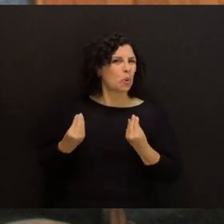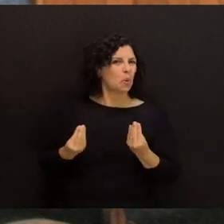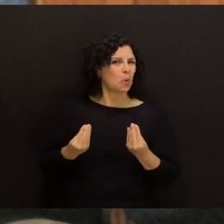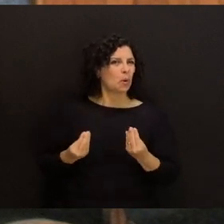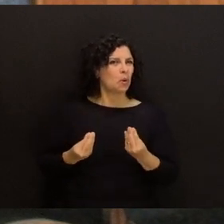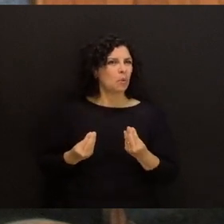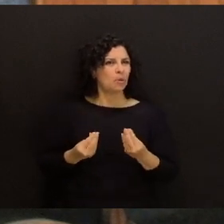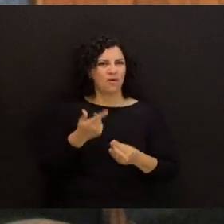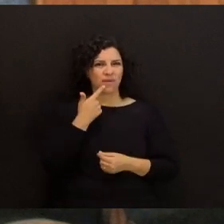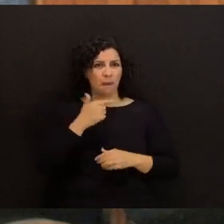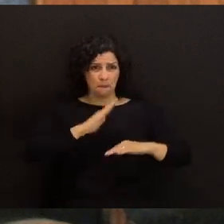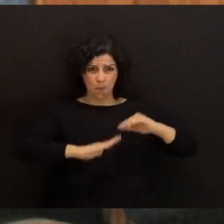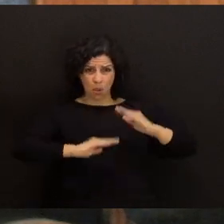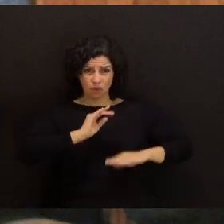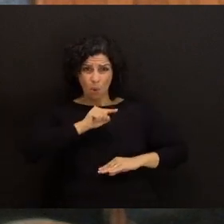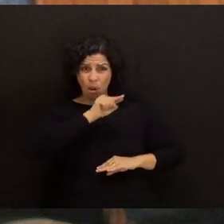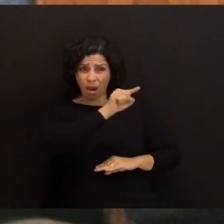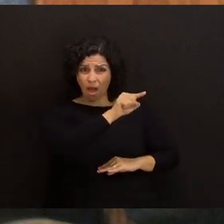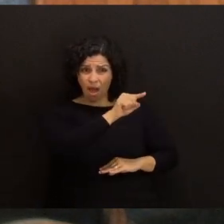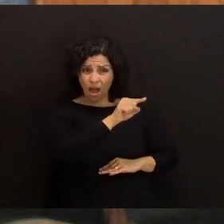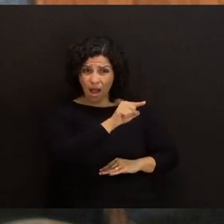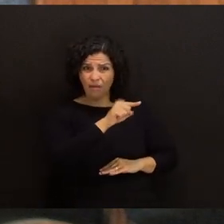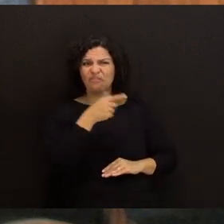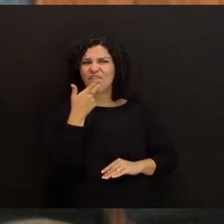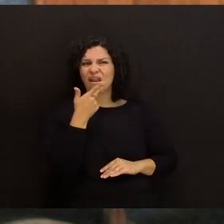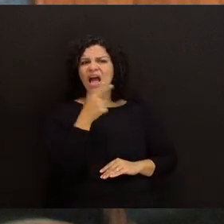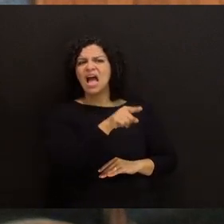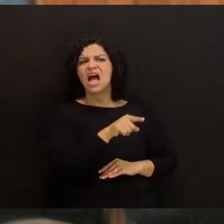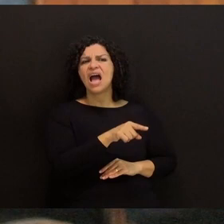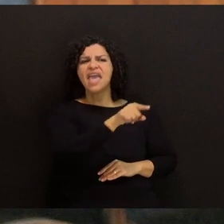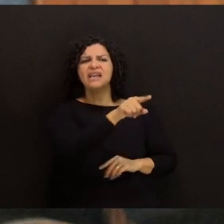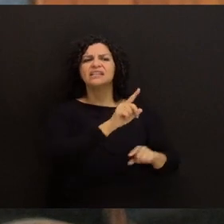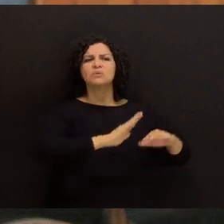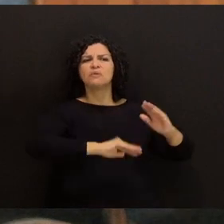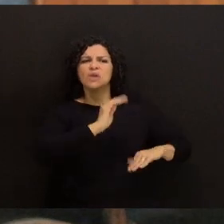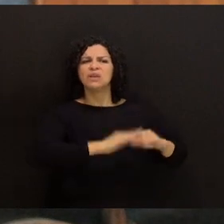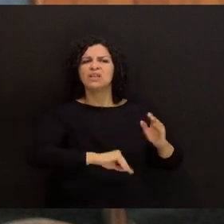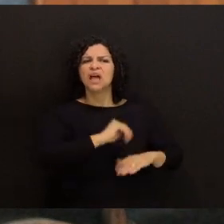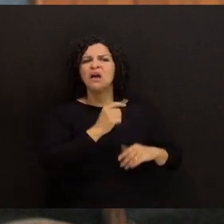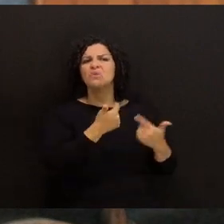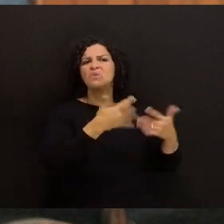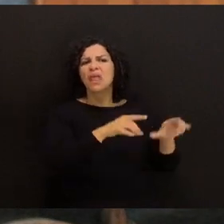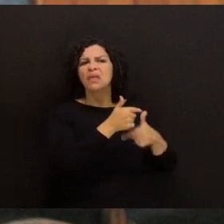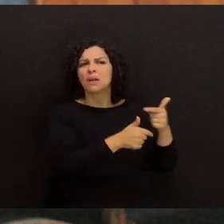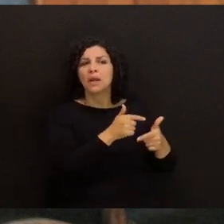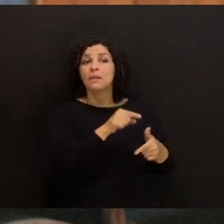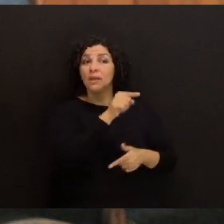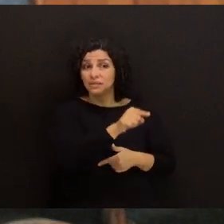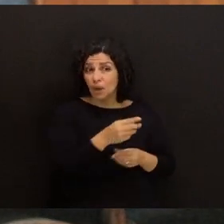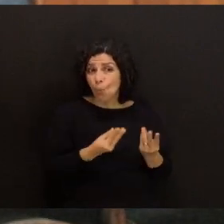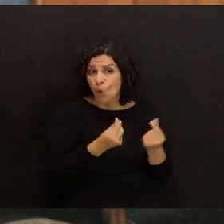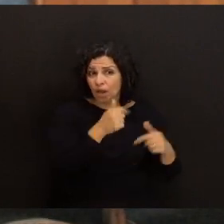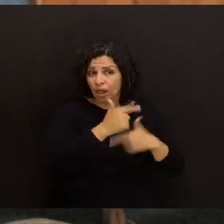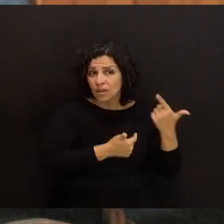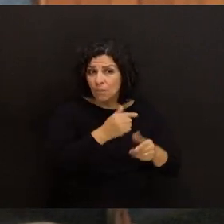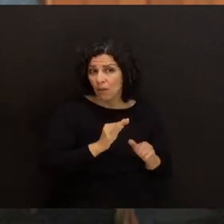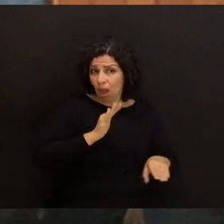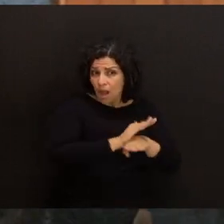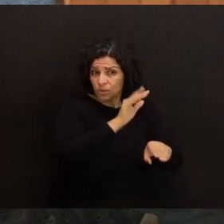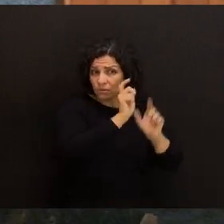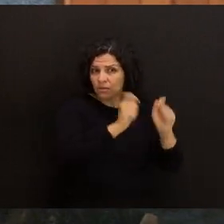julgar os profissionais que estão lá é fácil e agora a condição de trabalho para eles